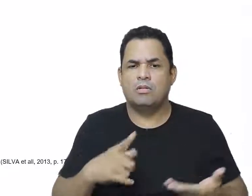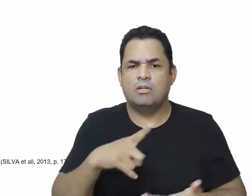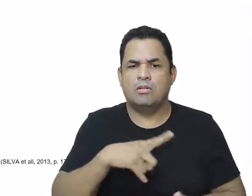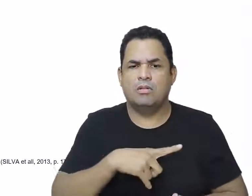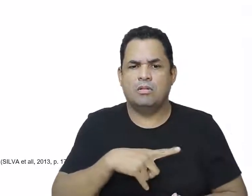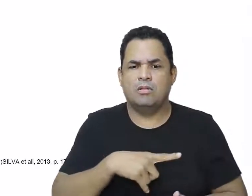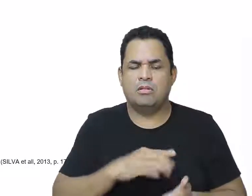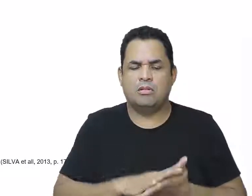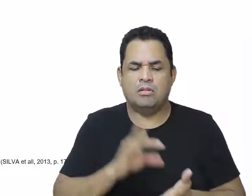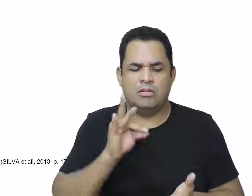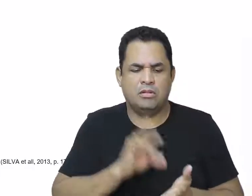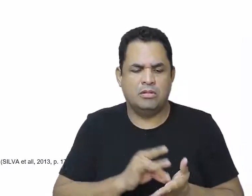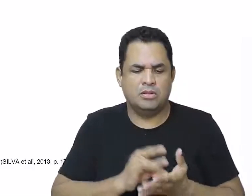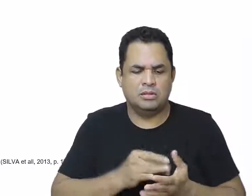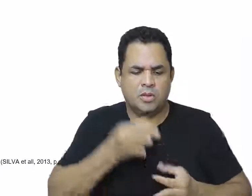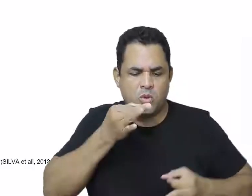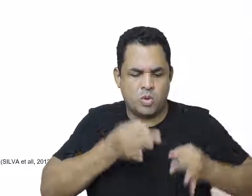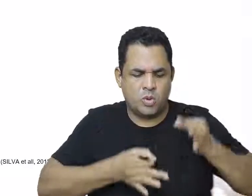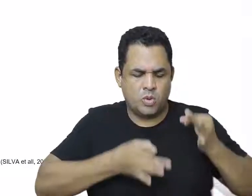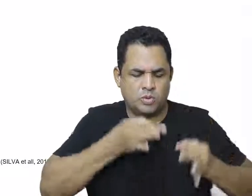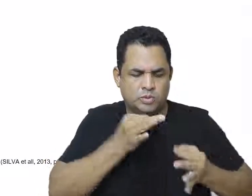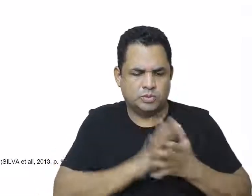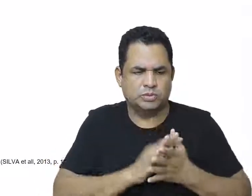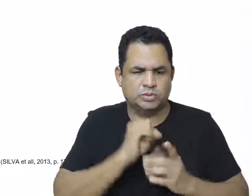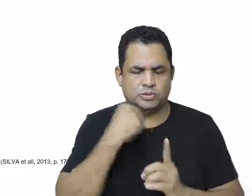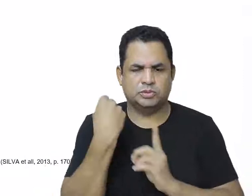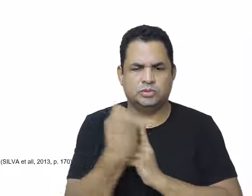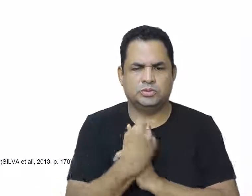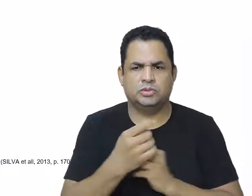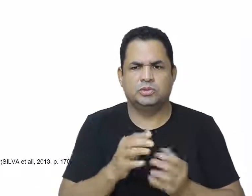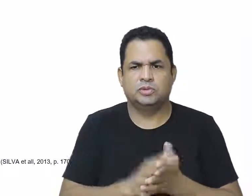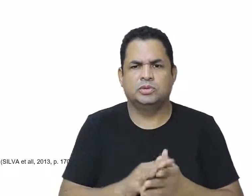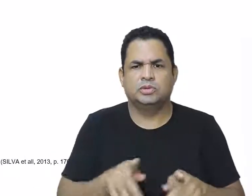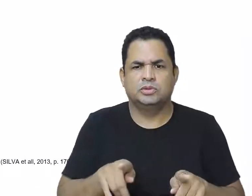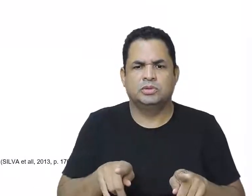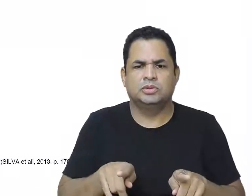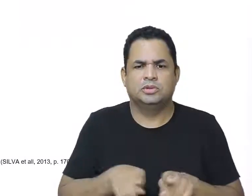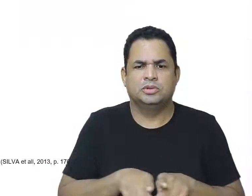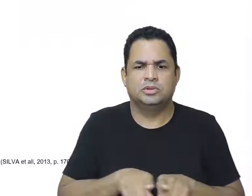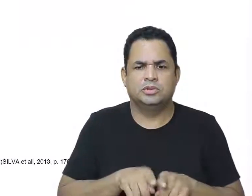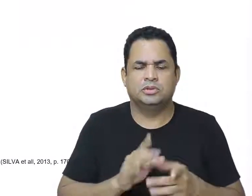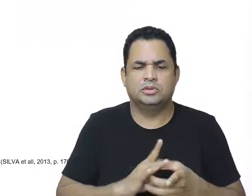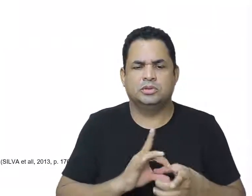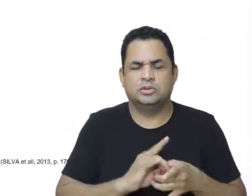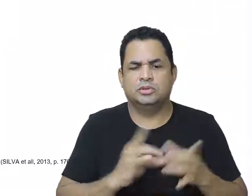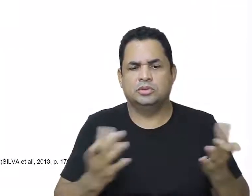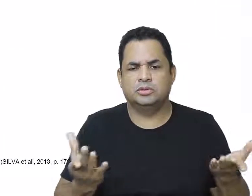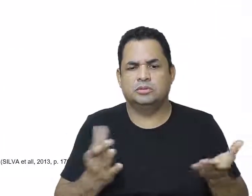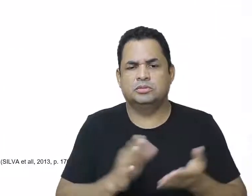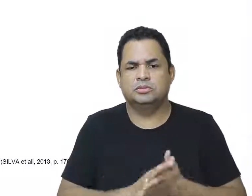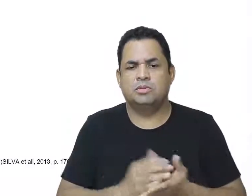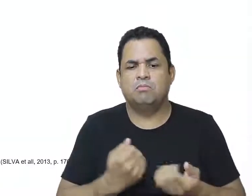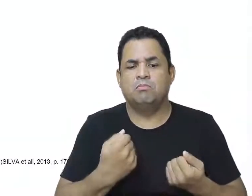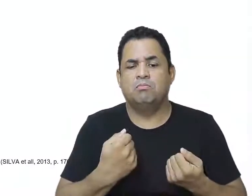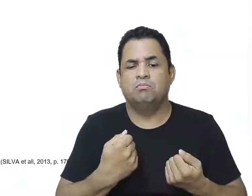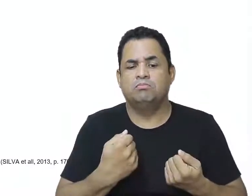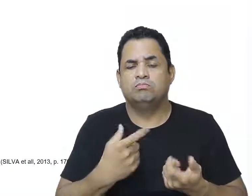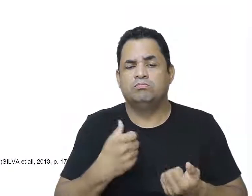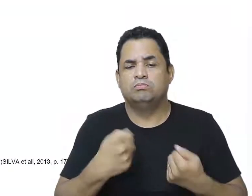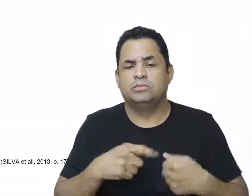uma verdadeira justiça social. E ele também dizia que a democracia só poderia existir se